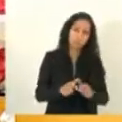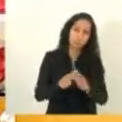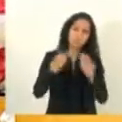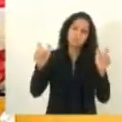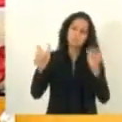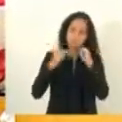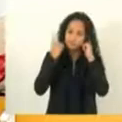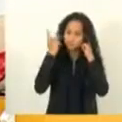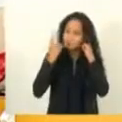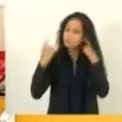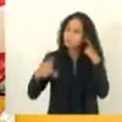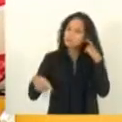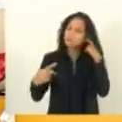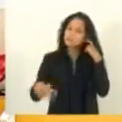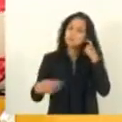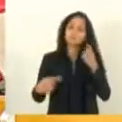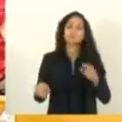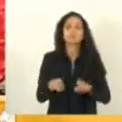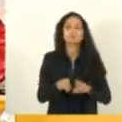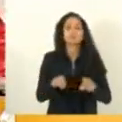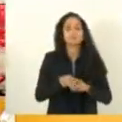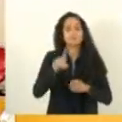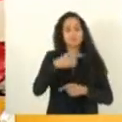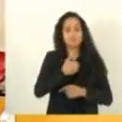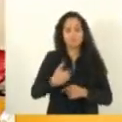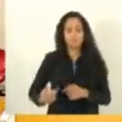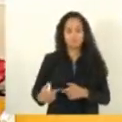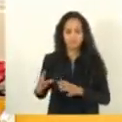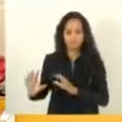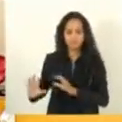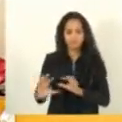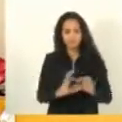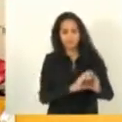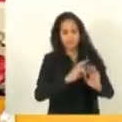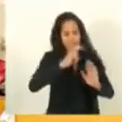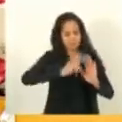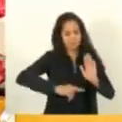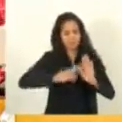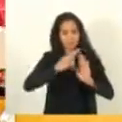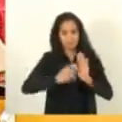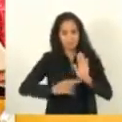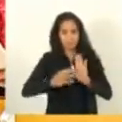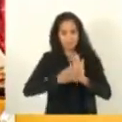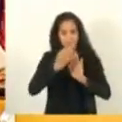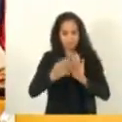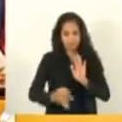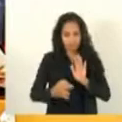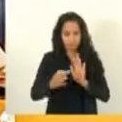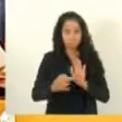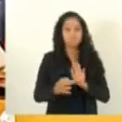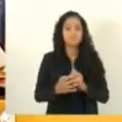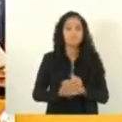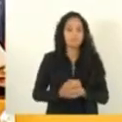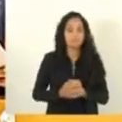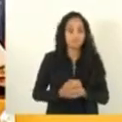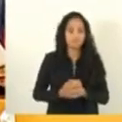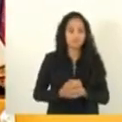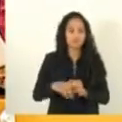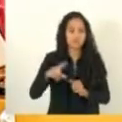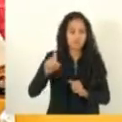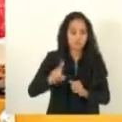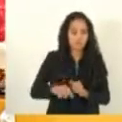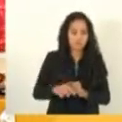pares dessa casa e também o governo. Então, o meu relatório nessa momento, sugestão de relatório aos demais pares,